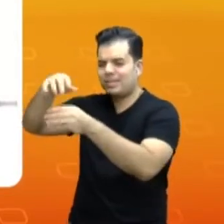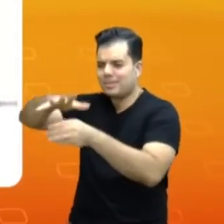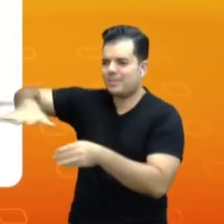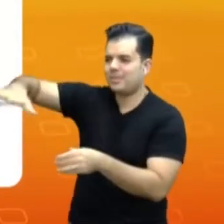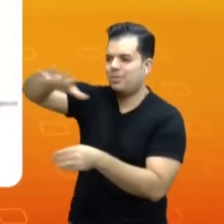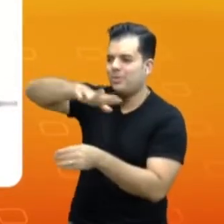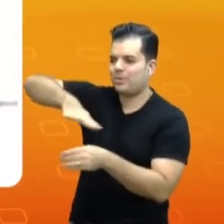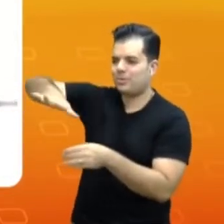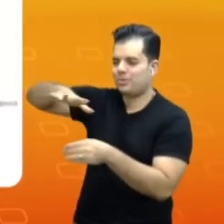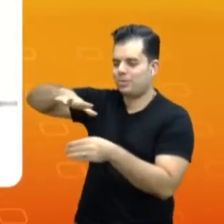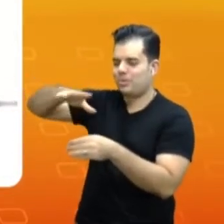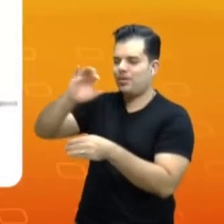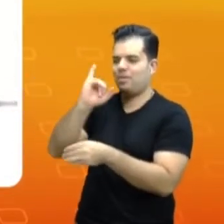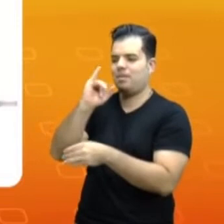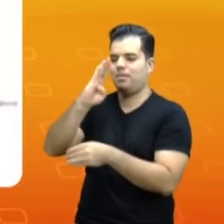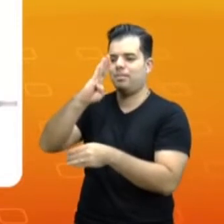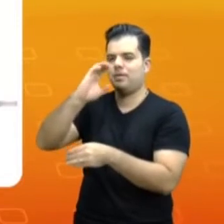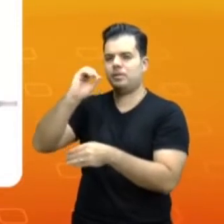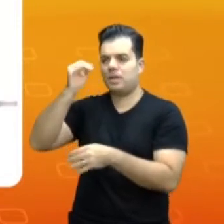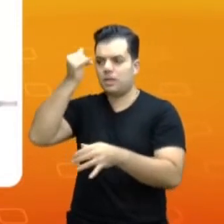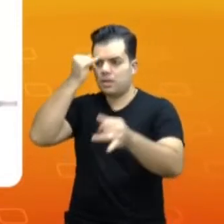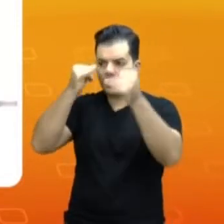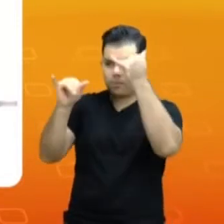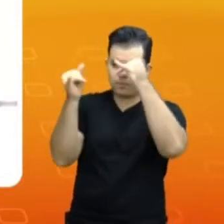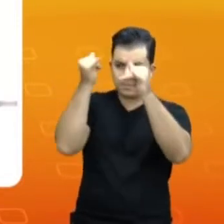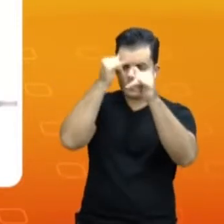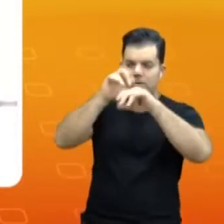para evitar ali